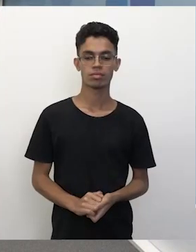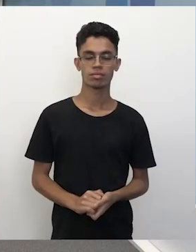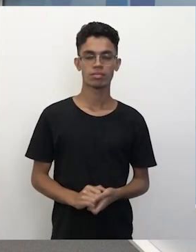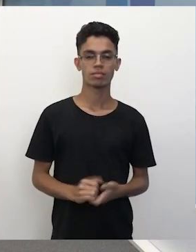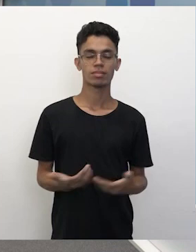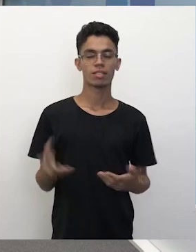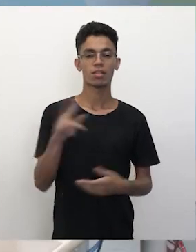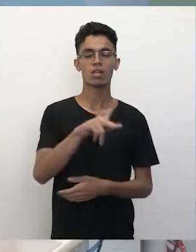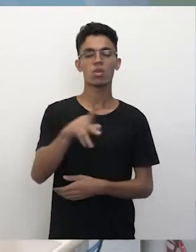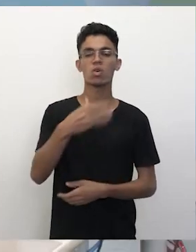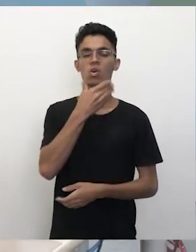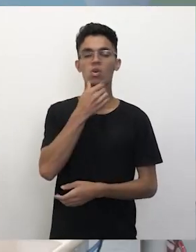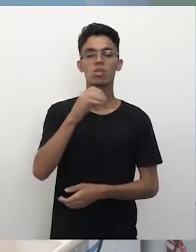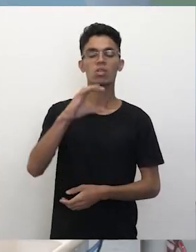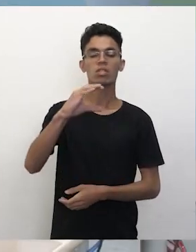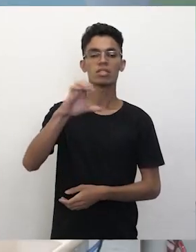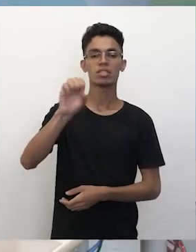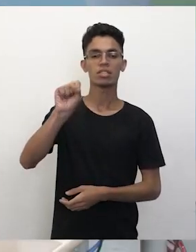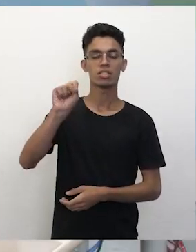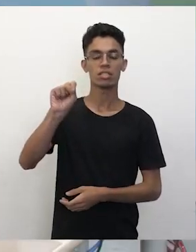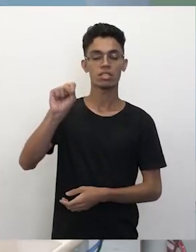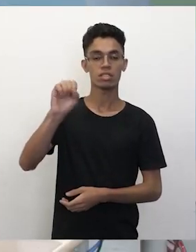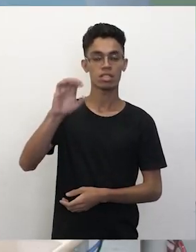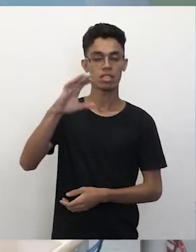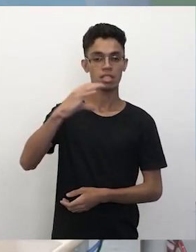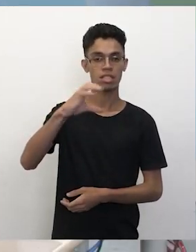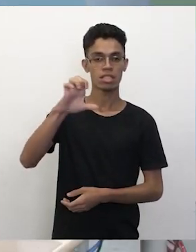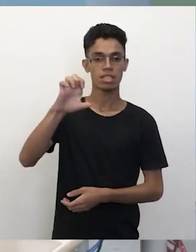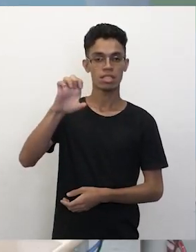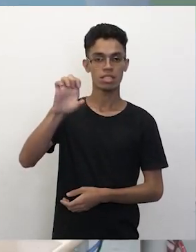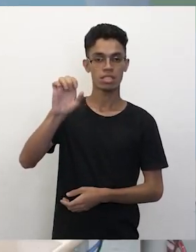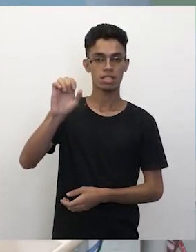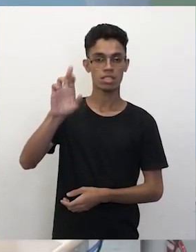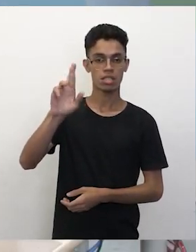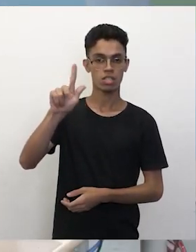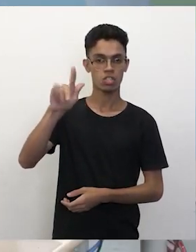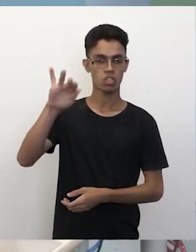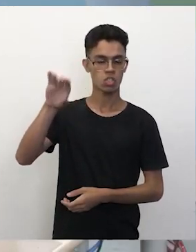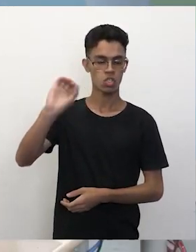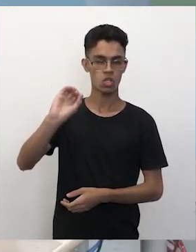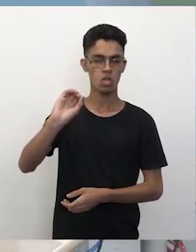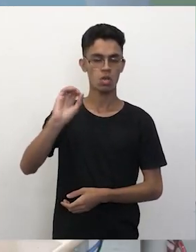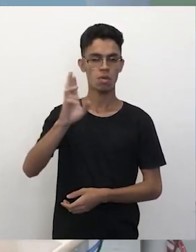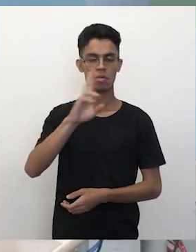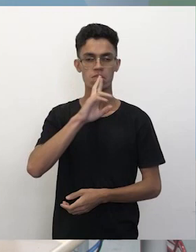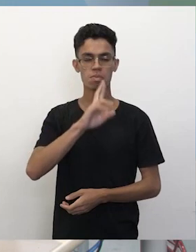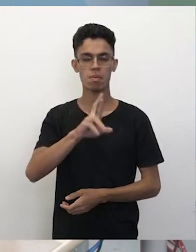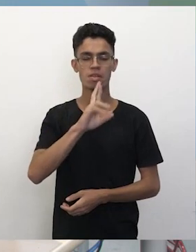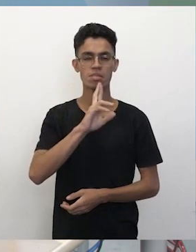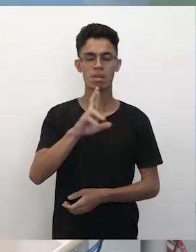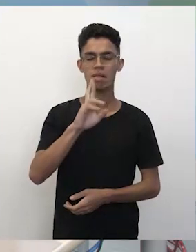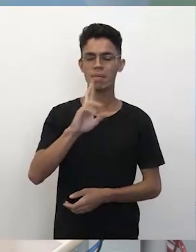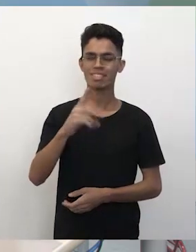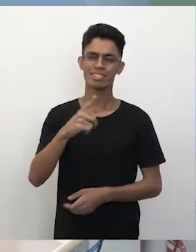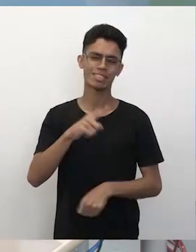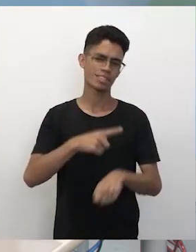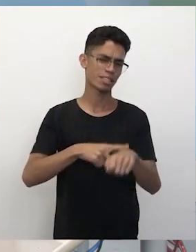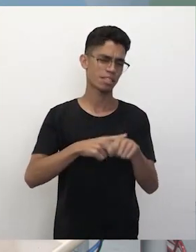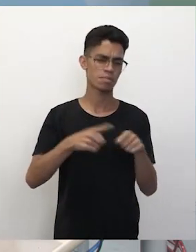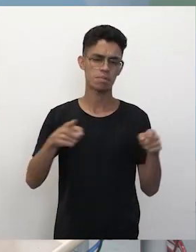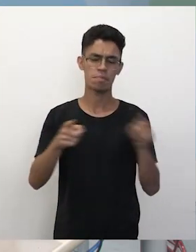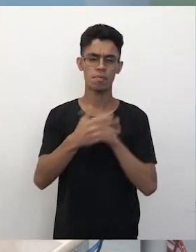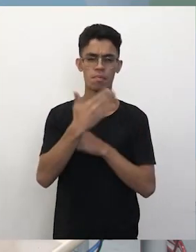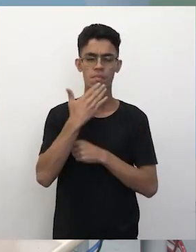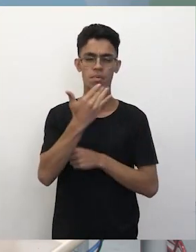Ah, aqui o professor Sérgio está falando, ó, fala o nome da escola e as respostas, minha linda. Não dá, tem milhares de respostas, nosso tempo está curto. Eu vou